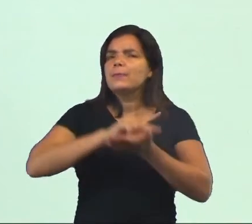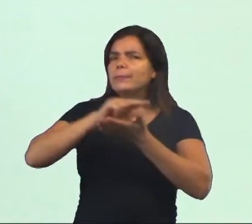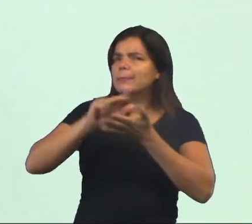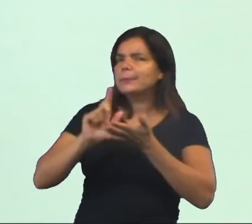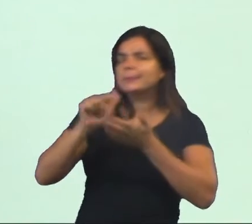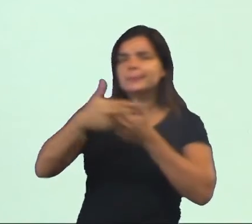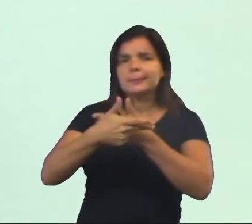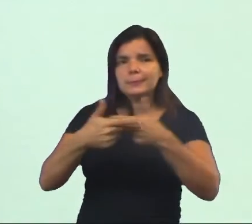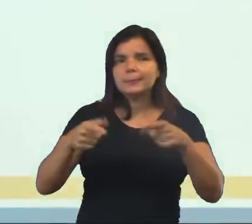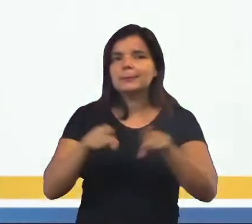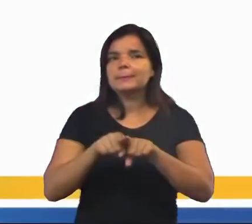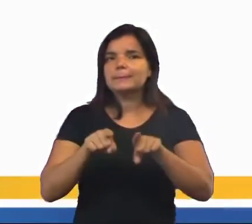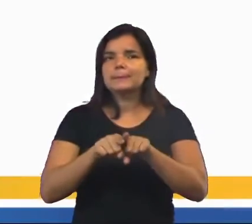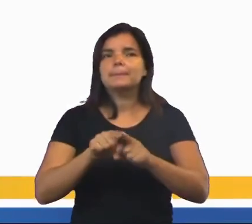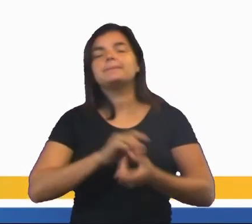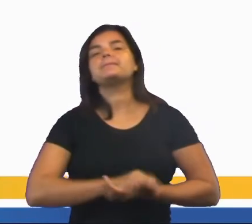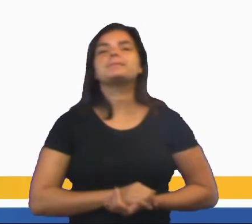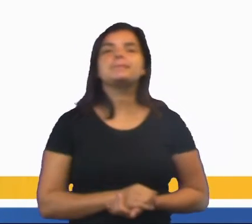outros fatores.